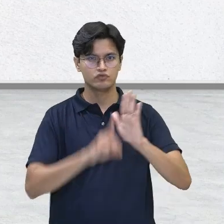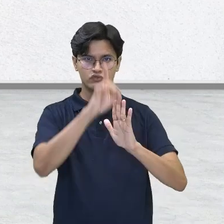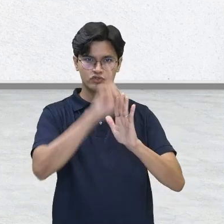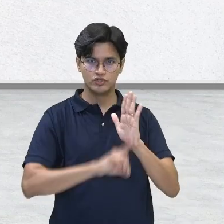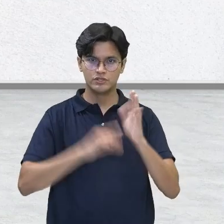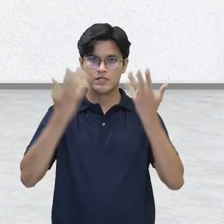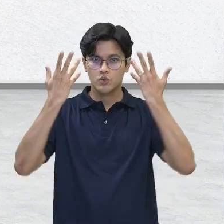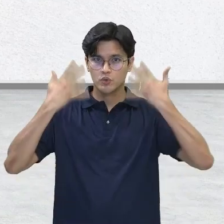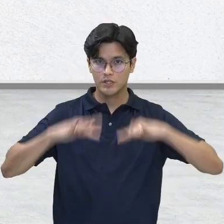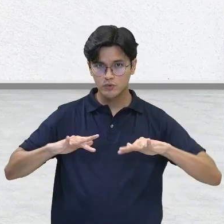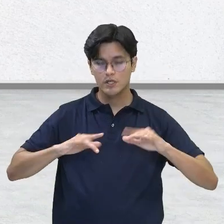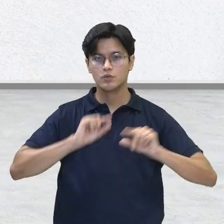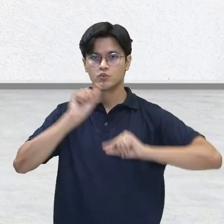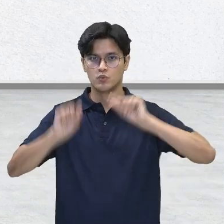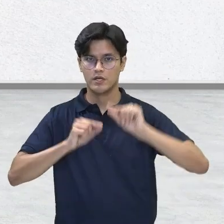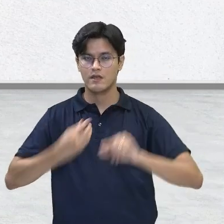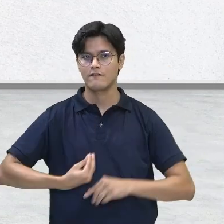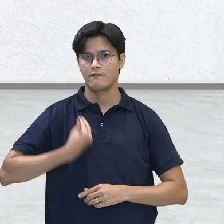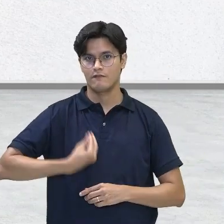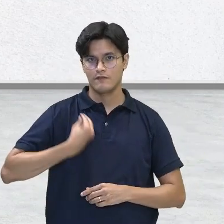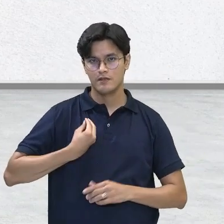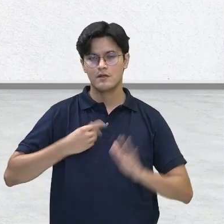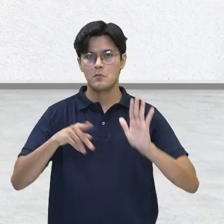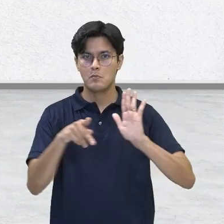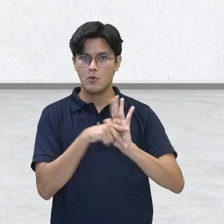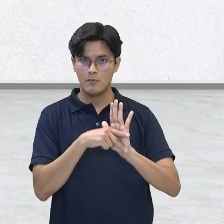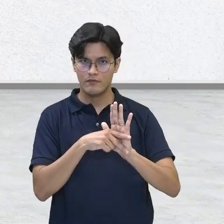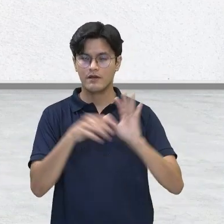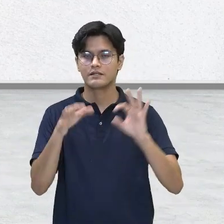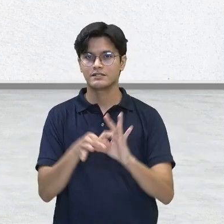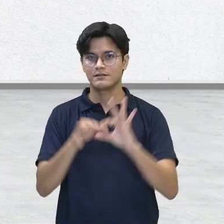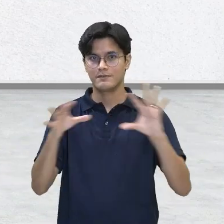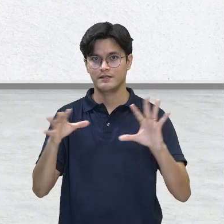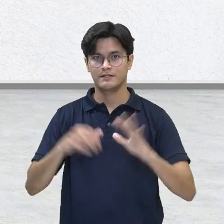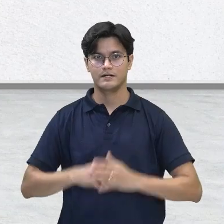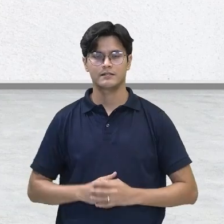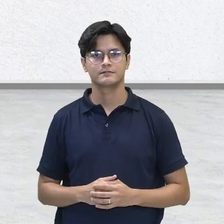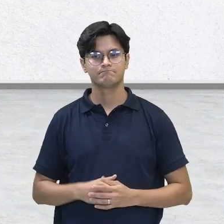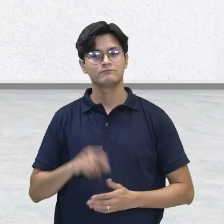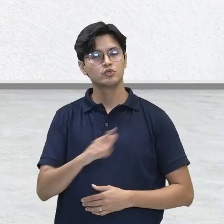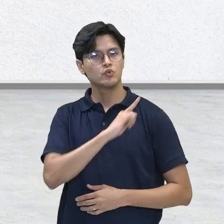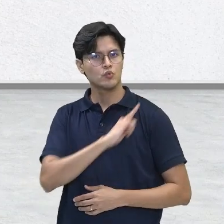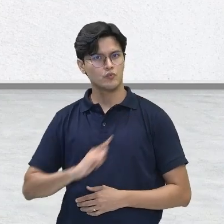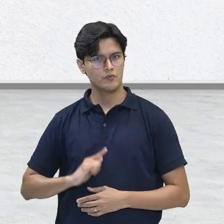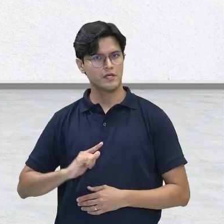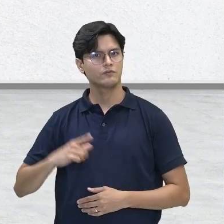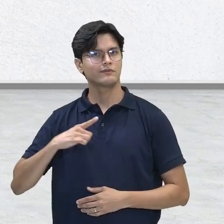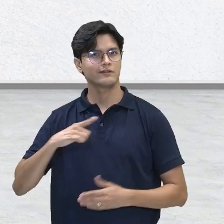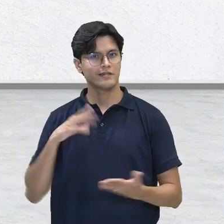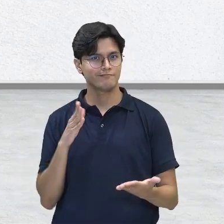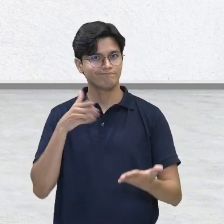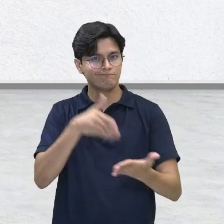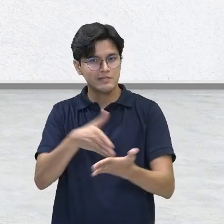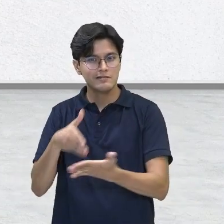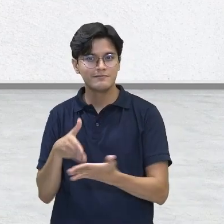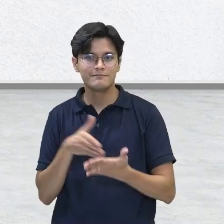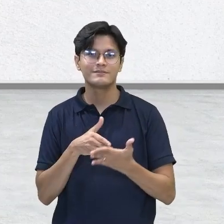a liberdade e a propriedade. E o governo é limitado e deve agir de acordo